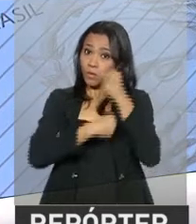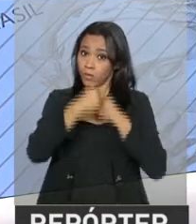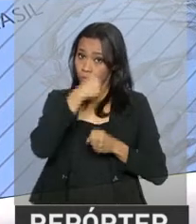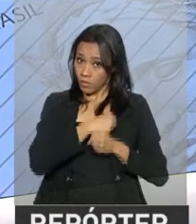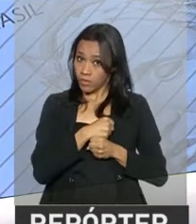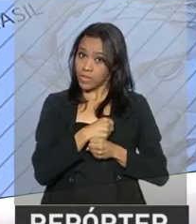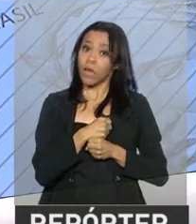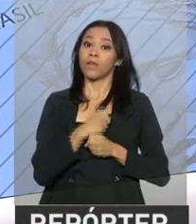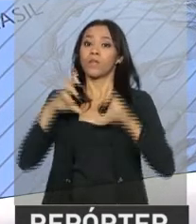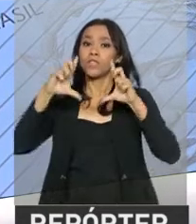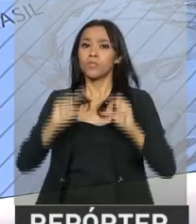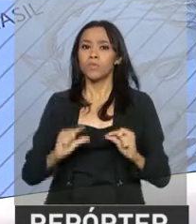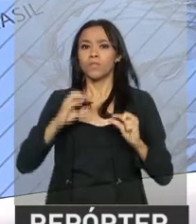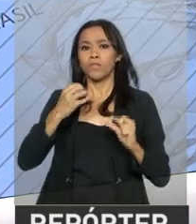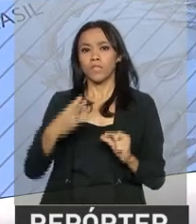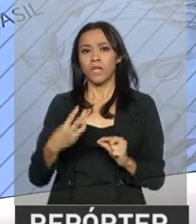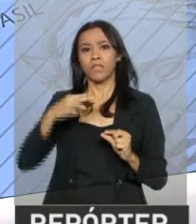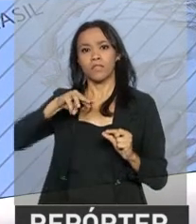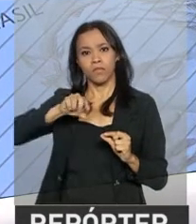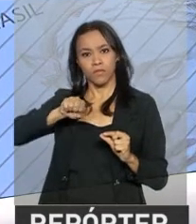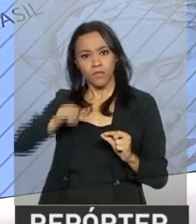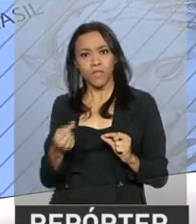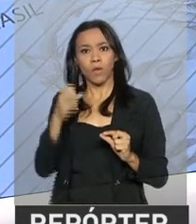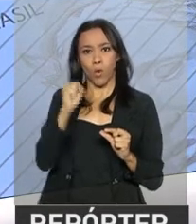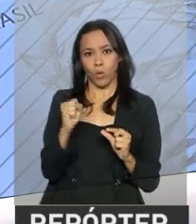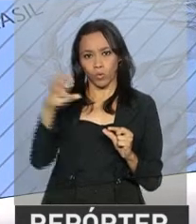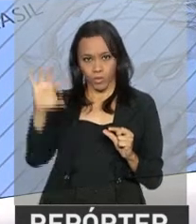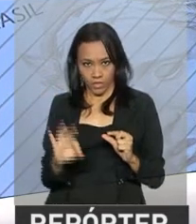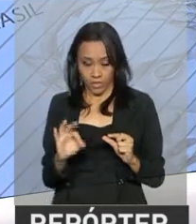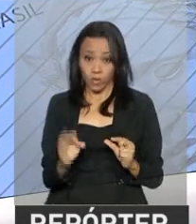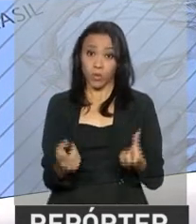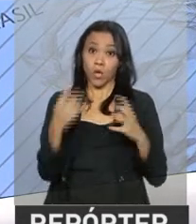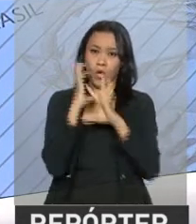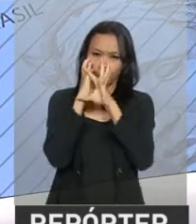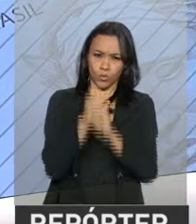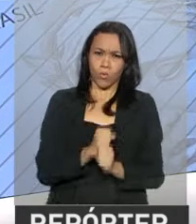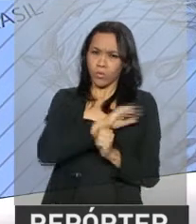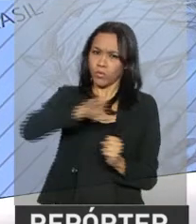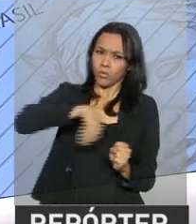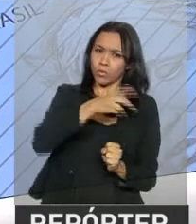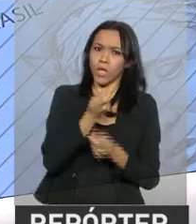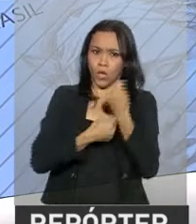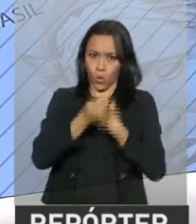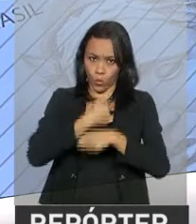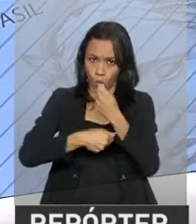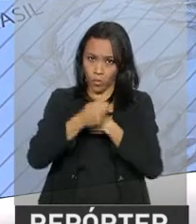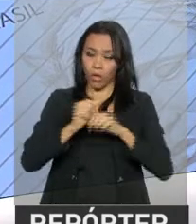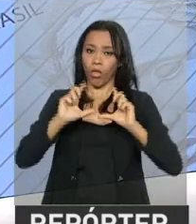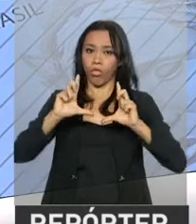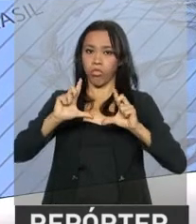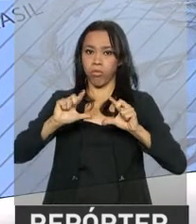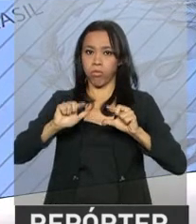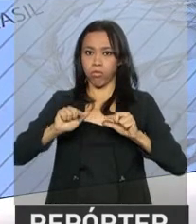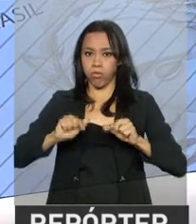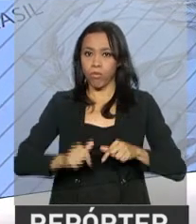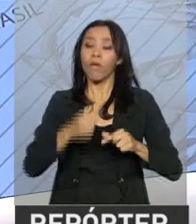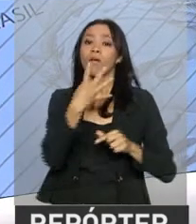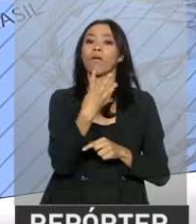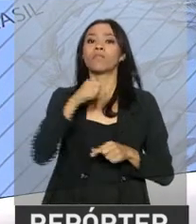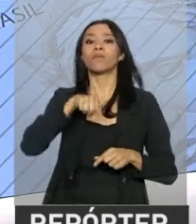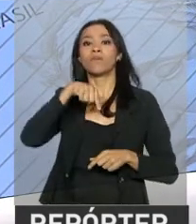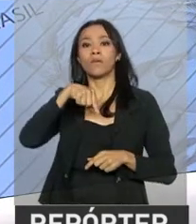passado a retração foi de 3,8 por cento no acumulado do ano a atividade econômica desacelerou